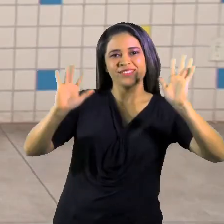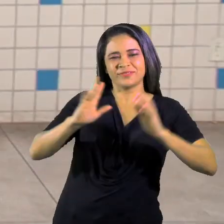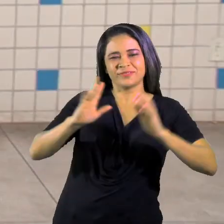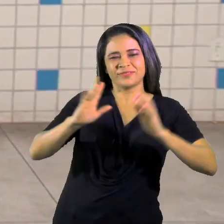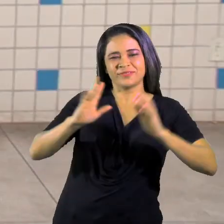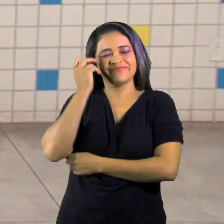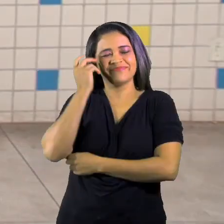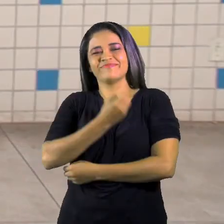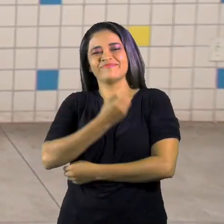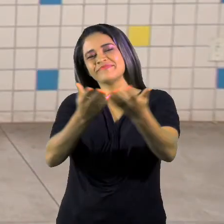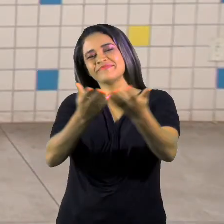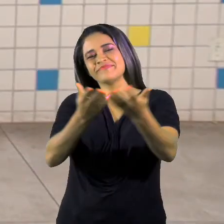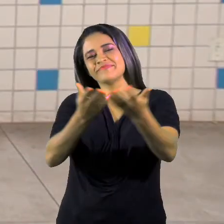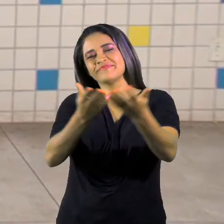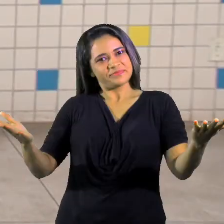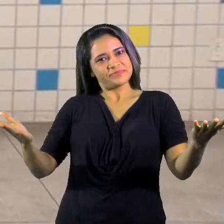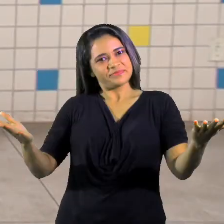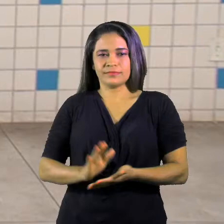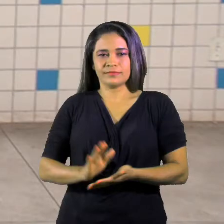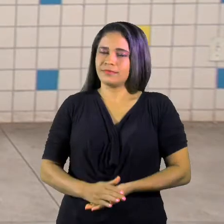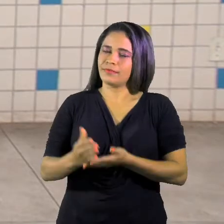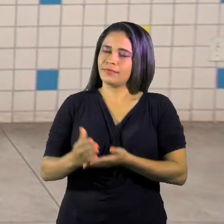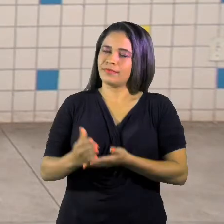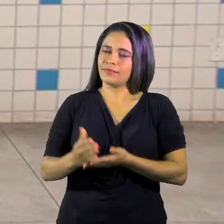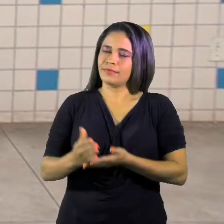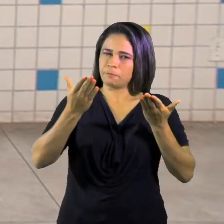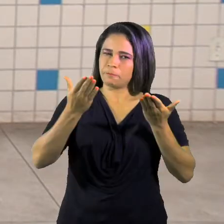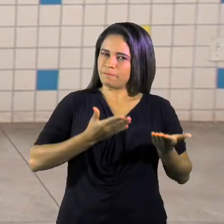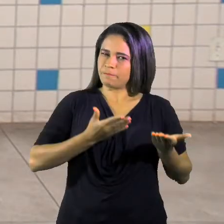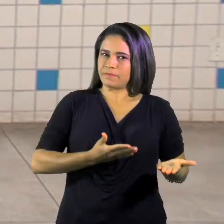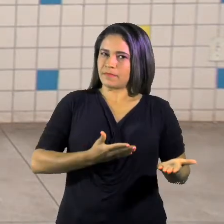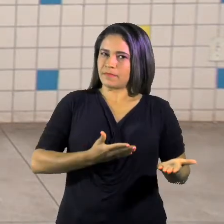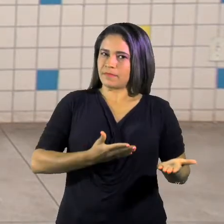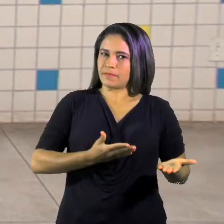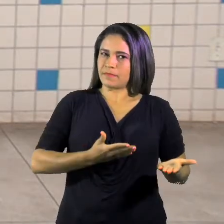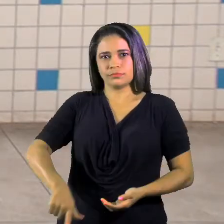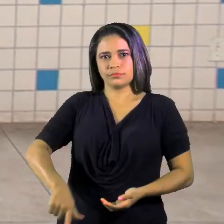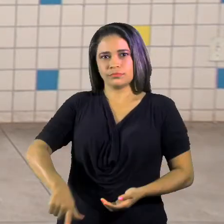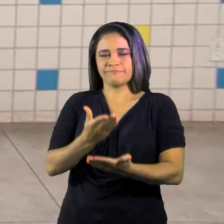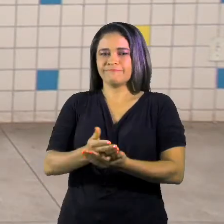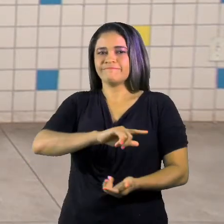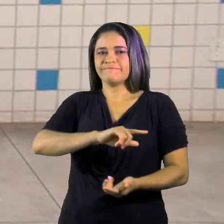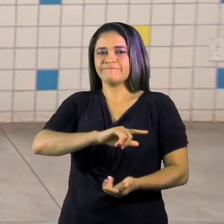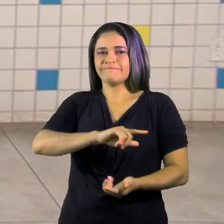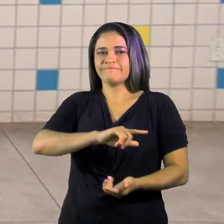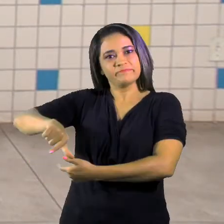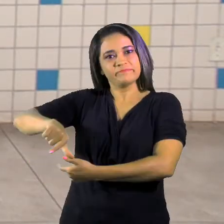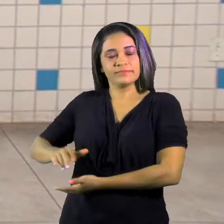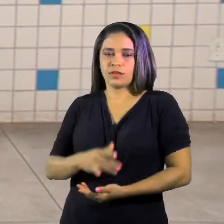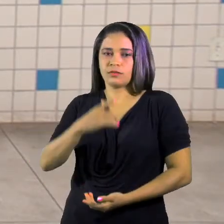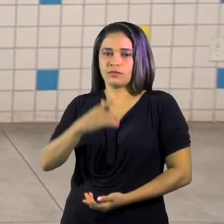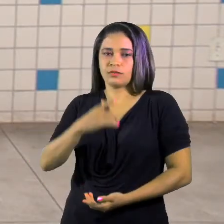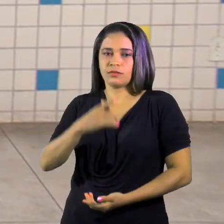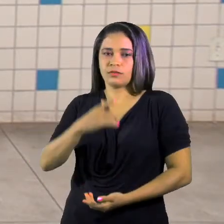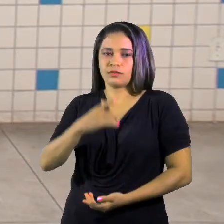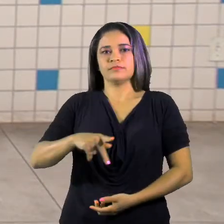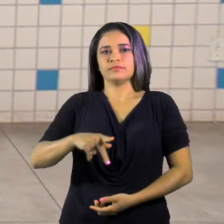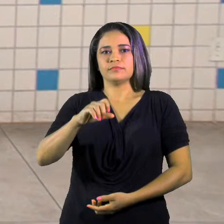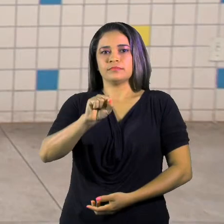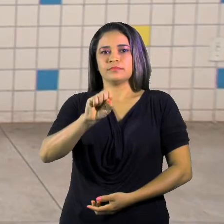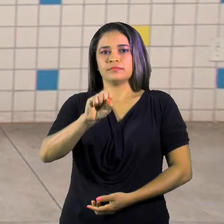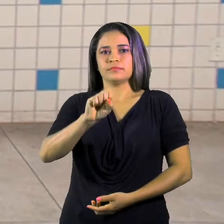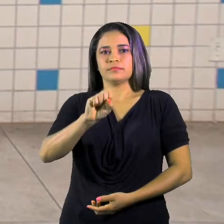pessoal, tudo bem com vocês? Sejam todos bem-vindos a mais uma aula de Geografia. Sou a professora